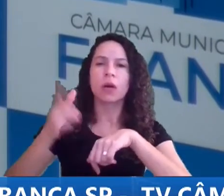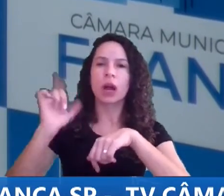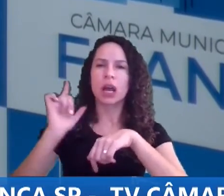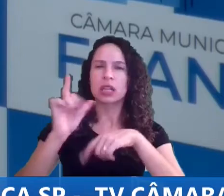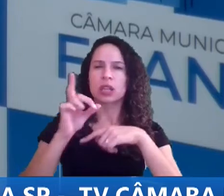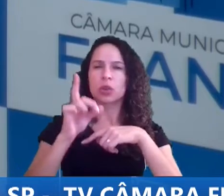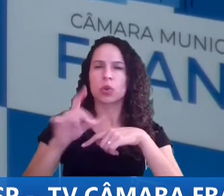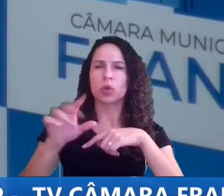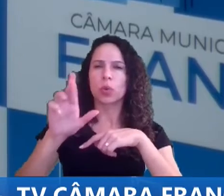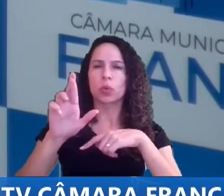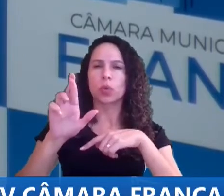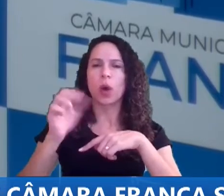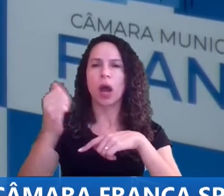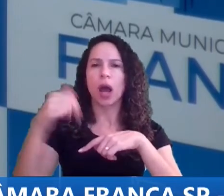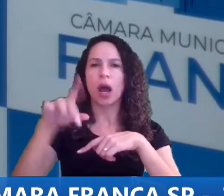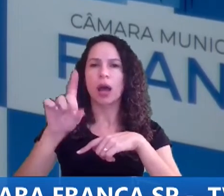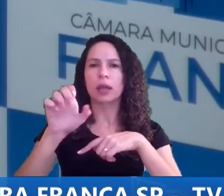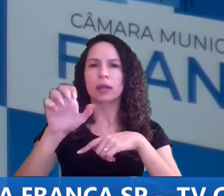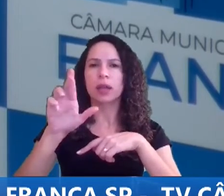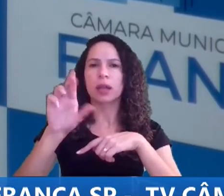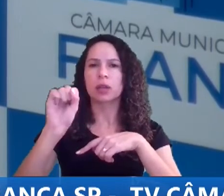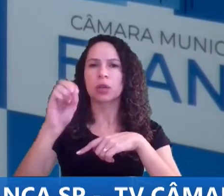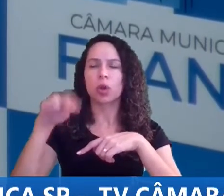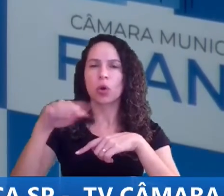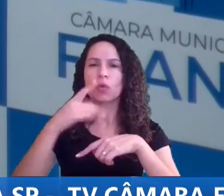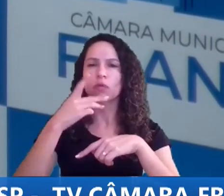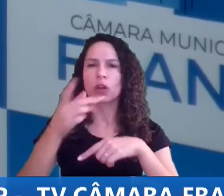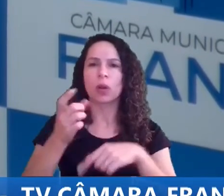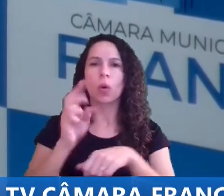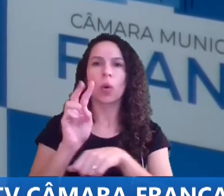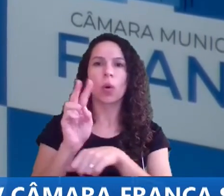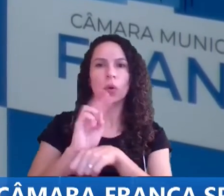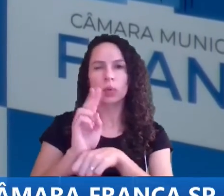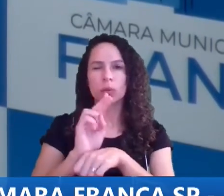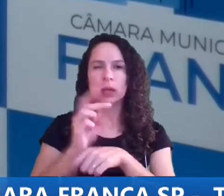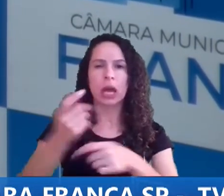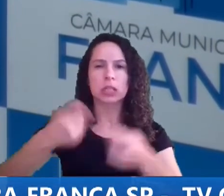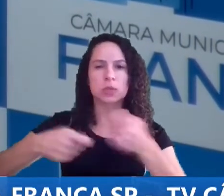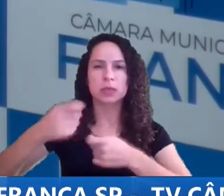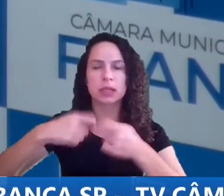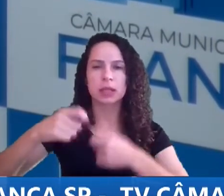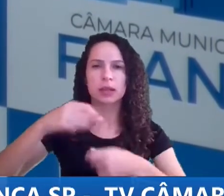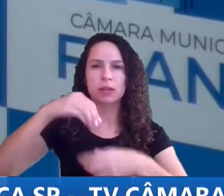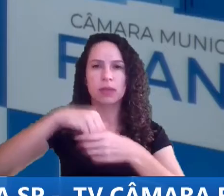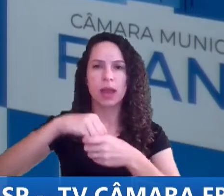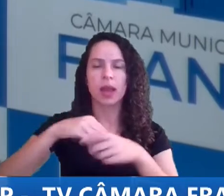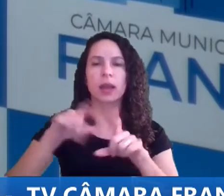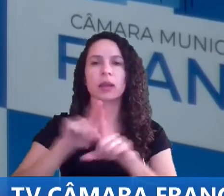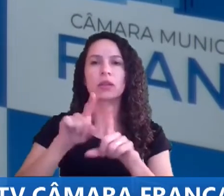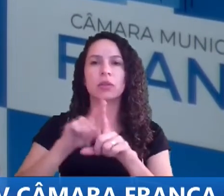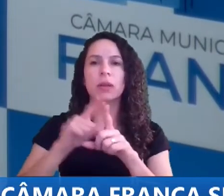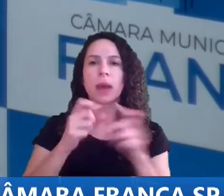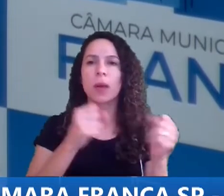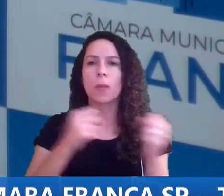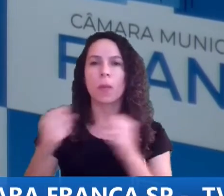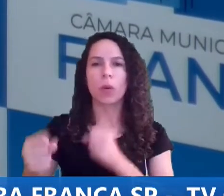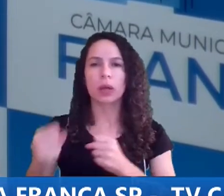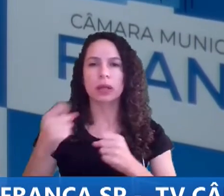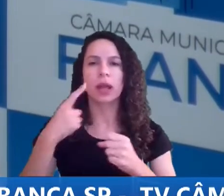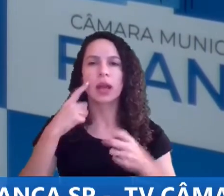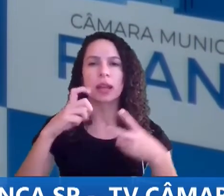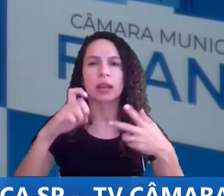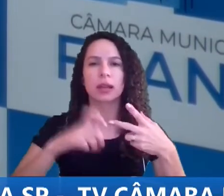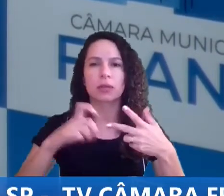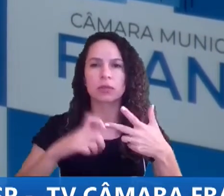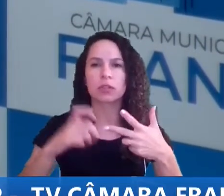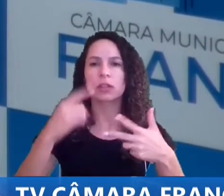muito bem, né, sobre os órgãos da administração direta, indireta, às vezes do Poder Executivo Municipal fazerem contratação daquelas empresas